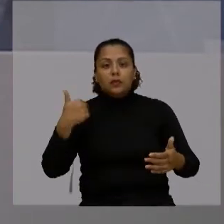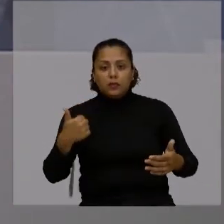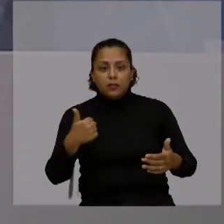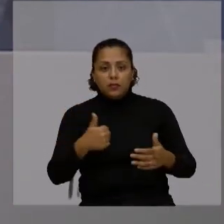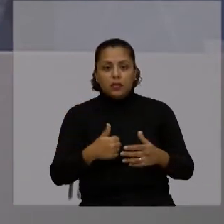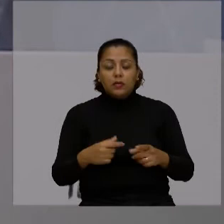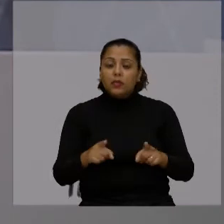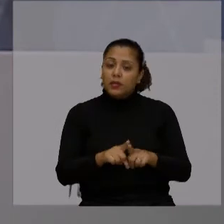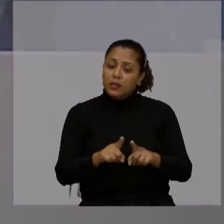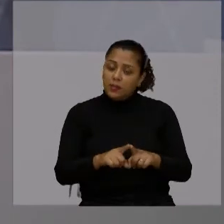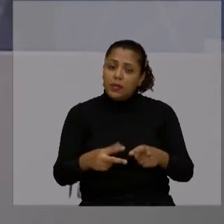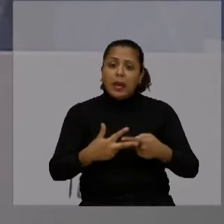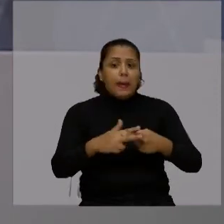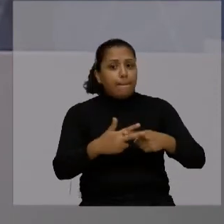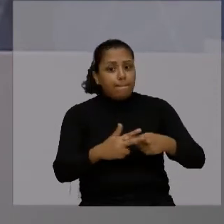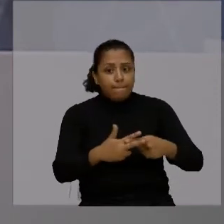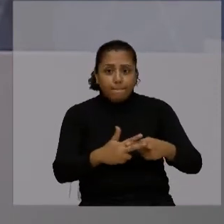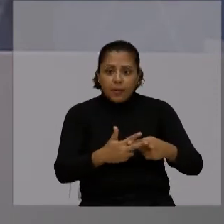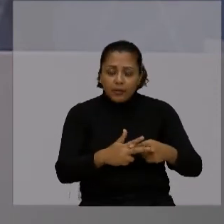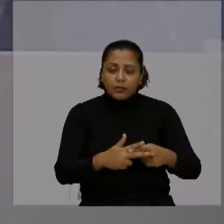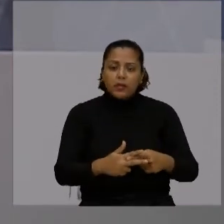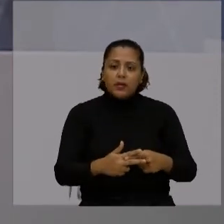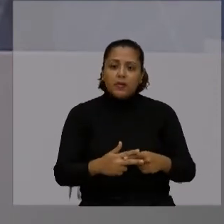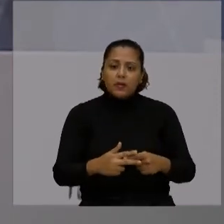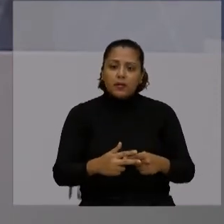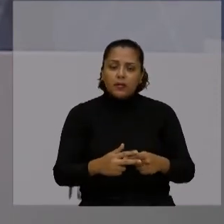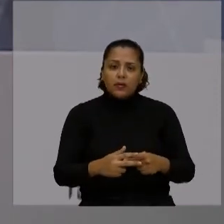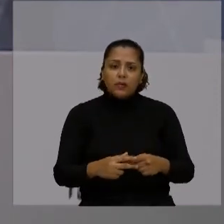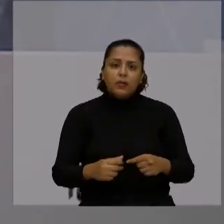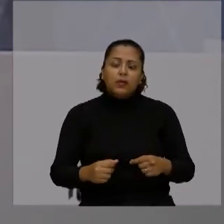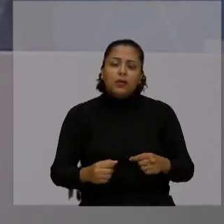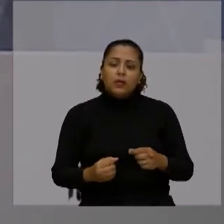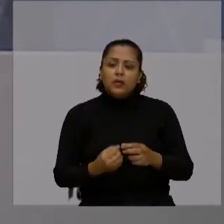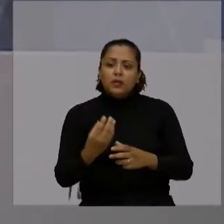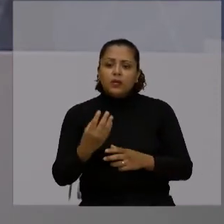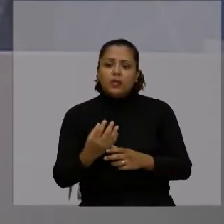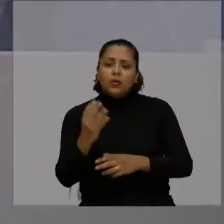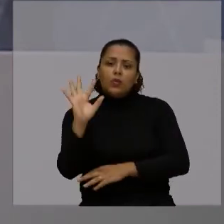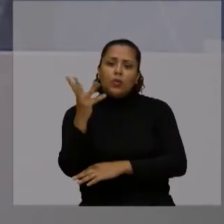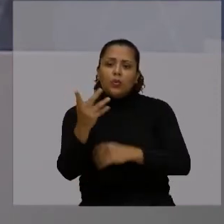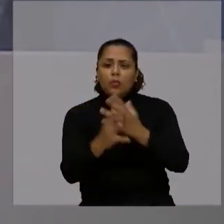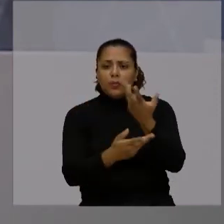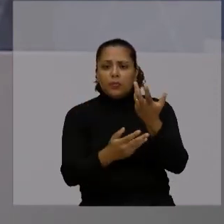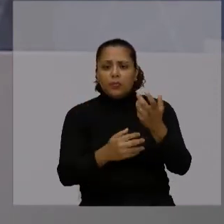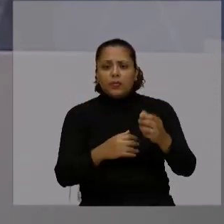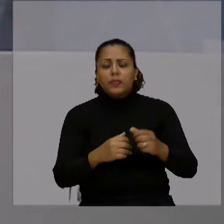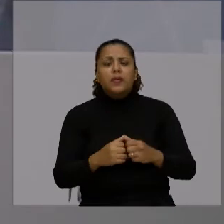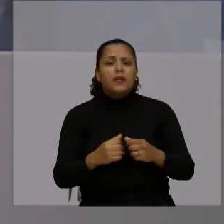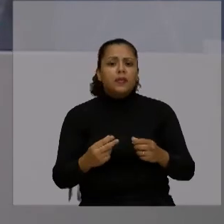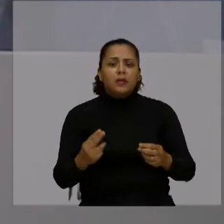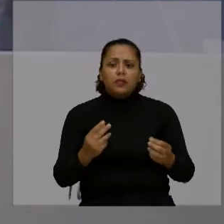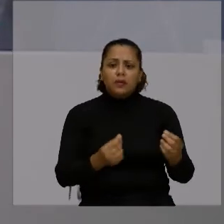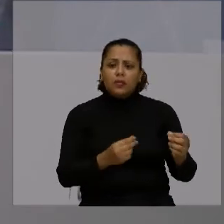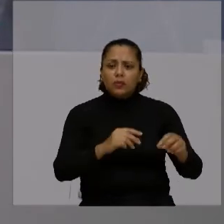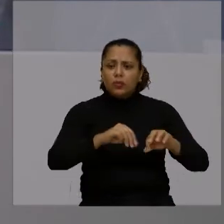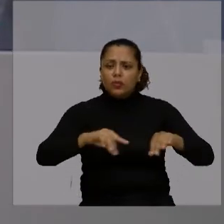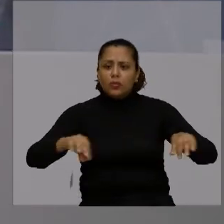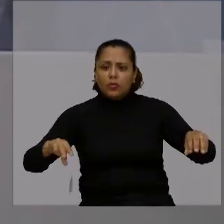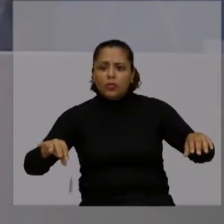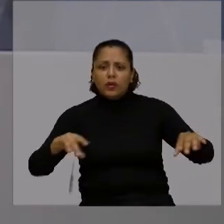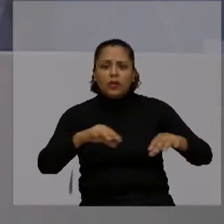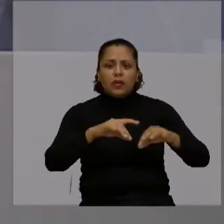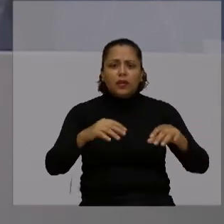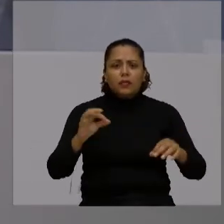também a manutenção, né, do corte do mato alto, porque também a academia ao ar livre não está sendo utilizada por conta disso. Então, eu só